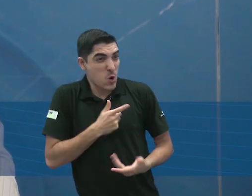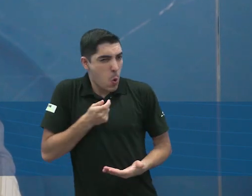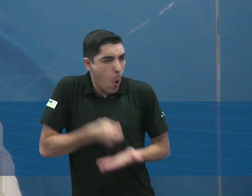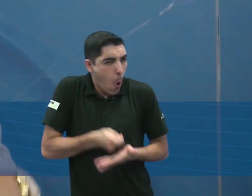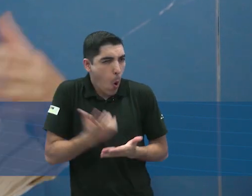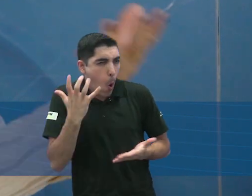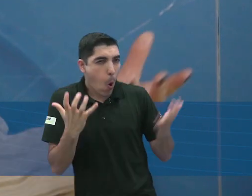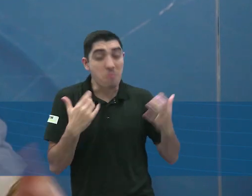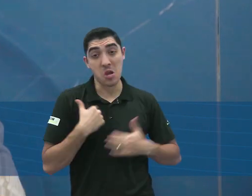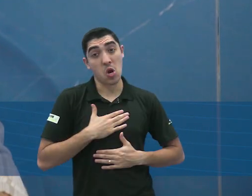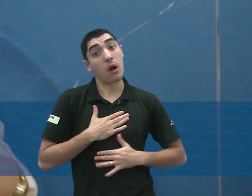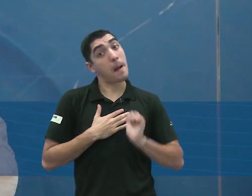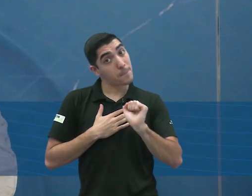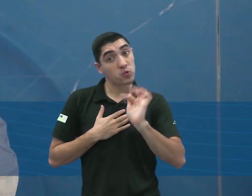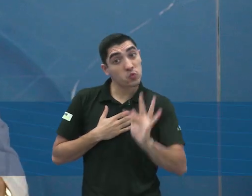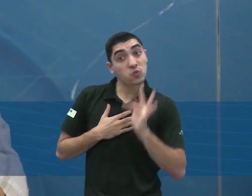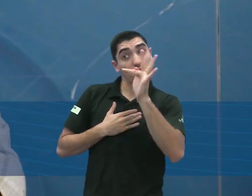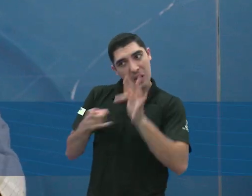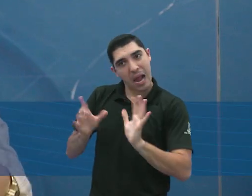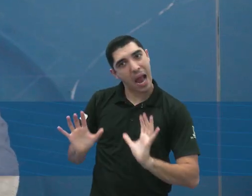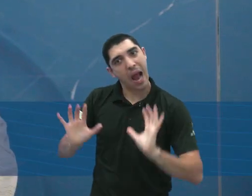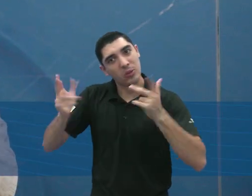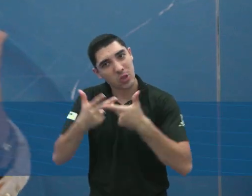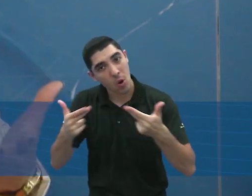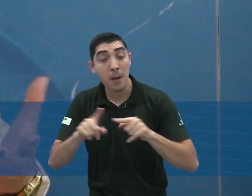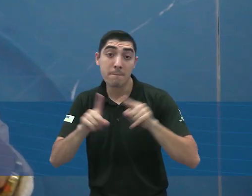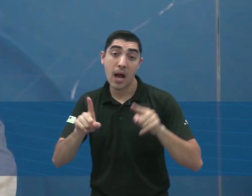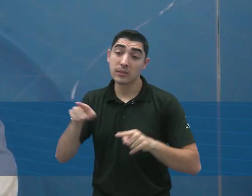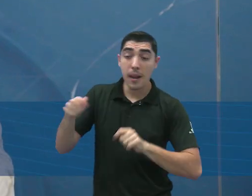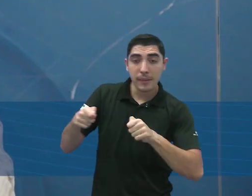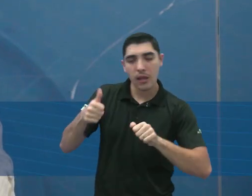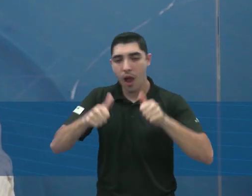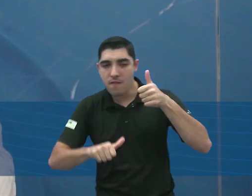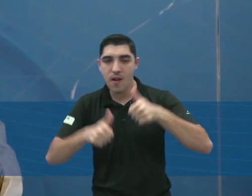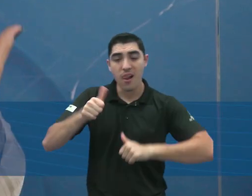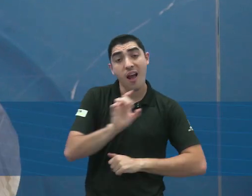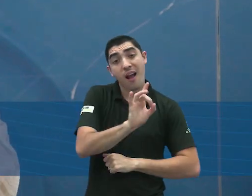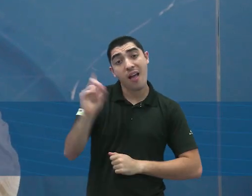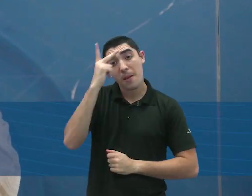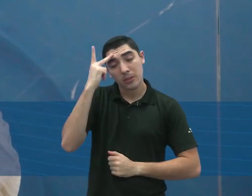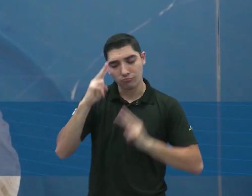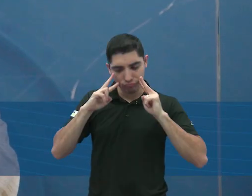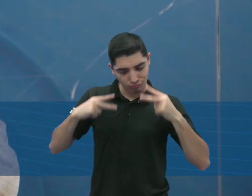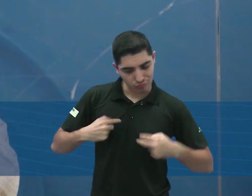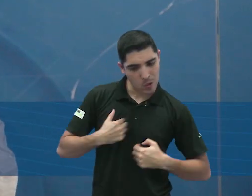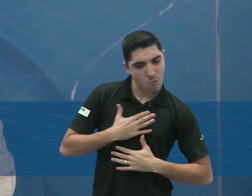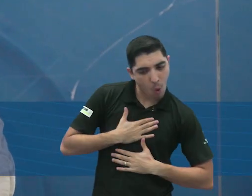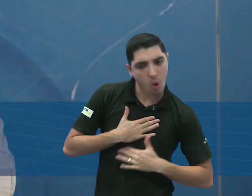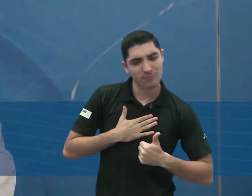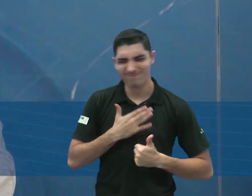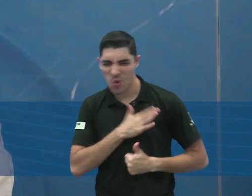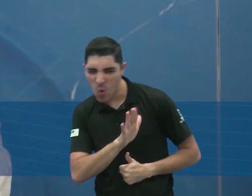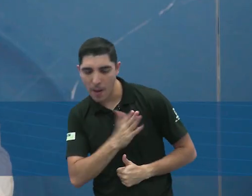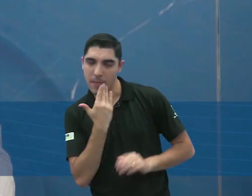né? Claro que às vezes a longo prazo isso pode gerar alguma questão, mas aí é uma questão de avaliar cada um, né, se olhar e ver até